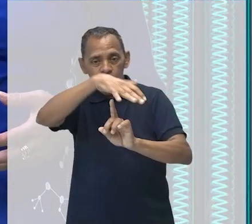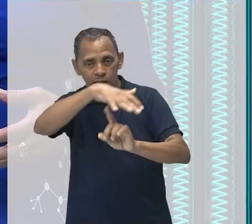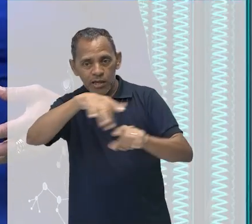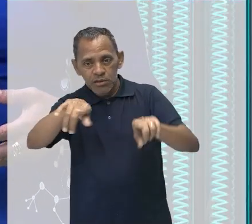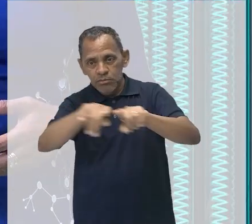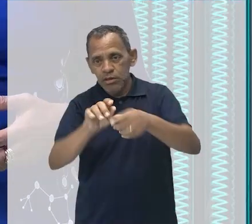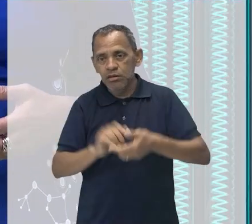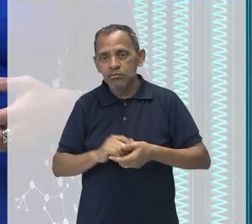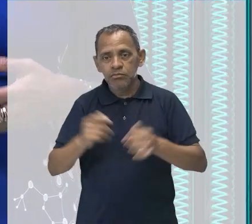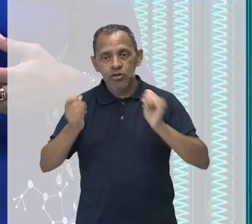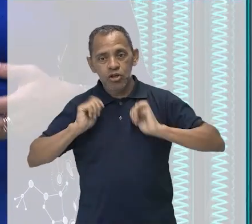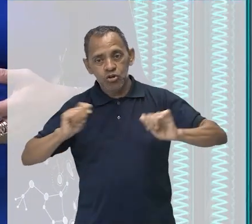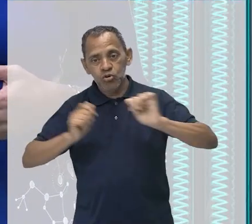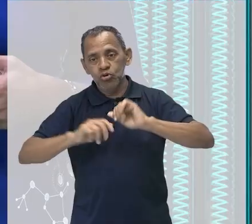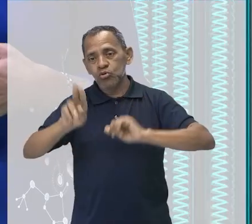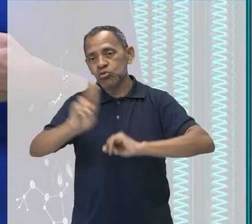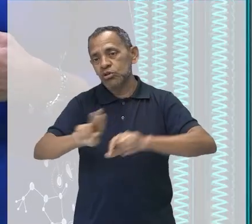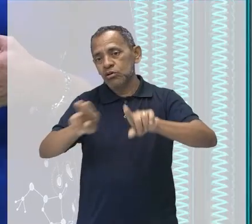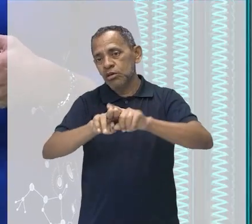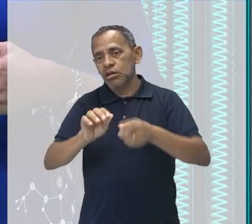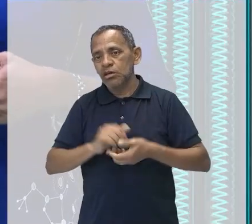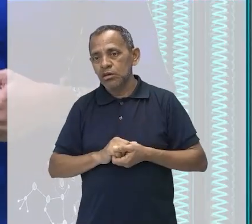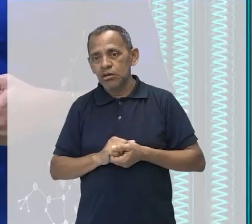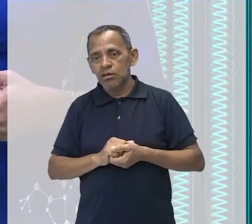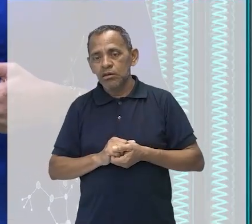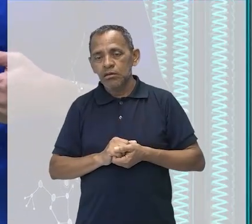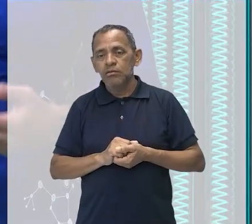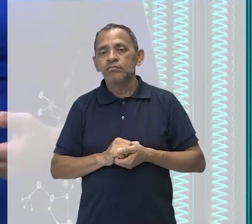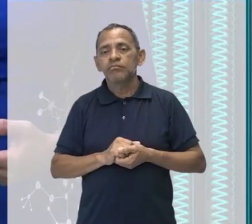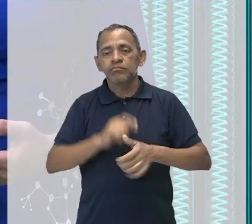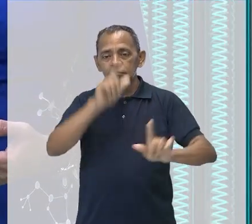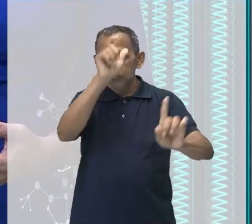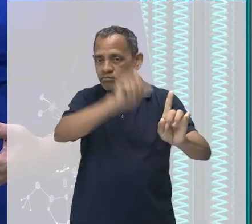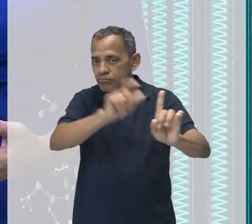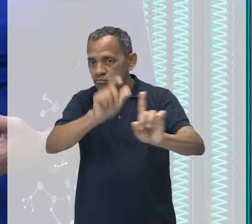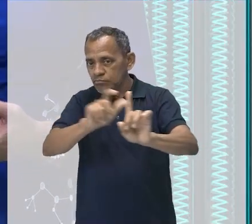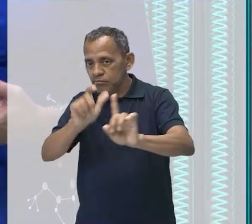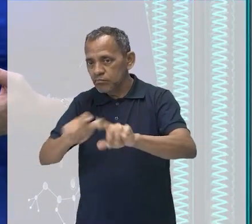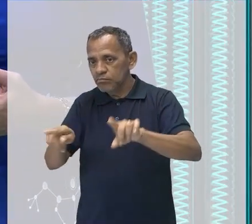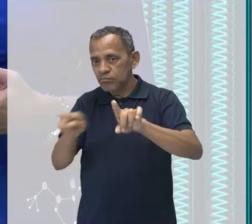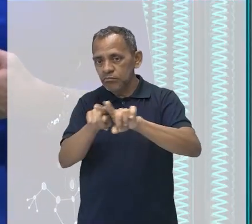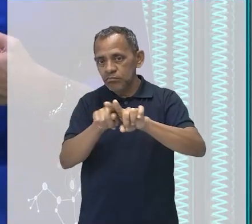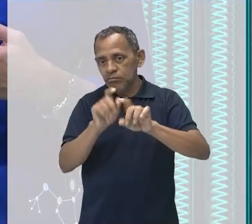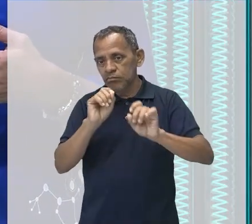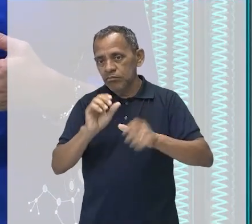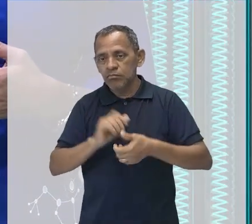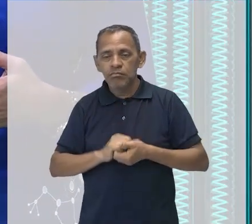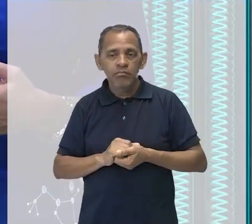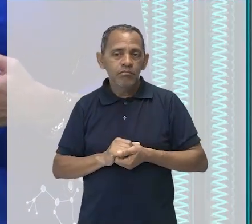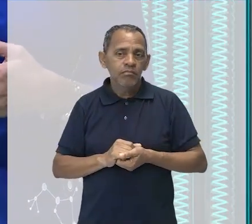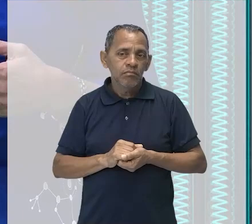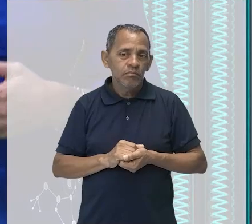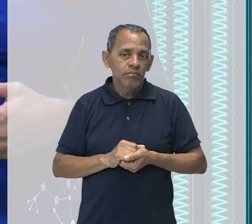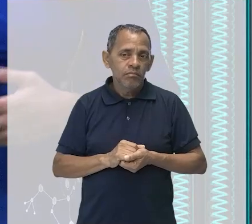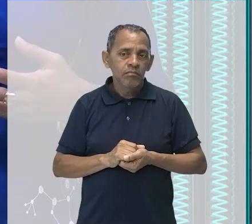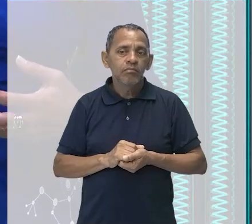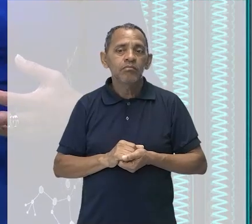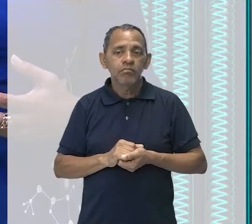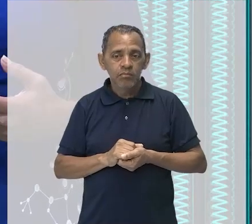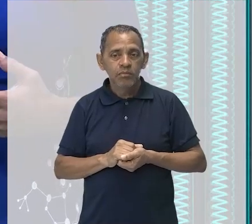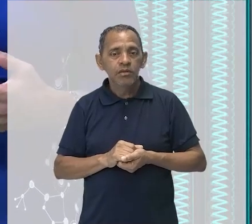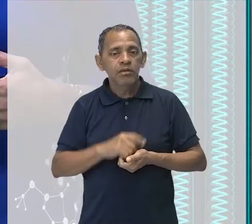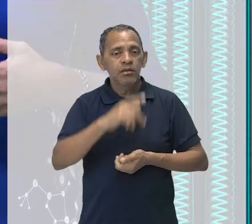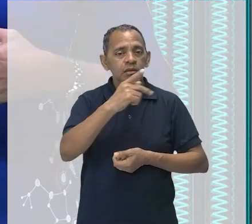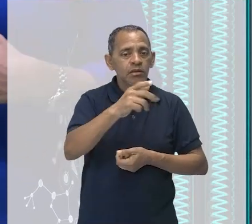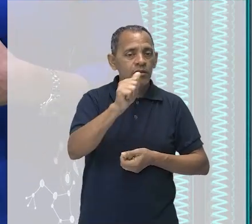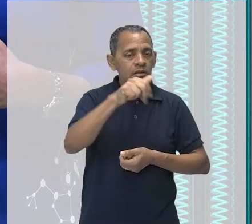de personagens fixos. Então, demos o exemplo do Pantalone, que era avarento, ciumento, gostava muito